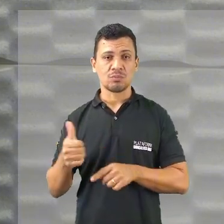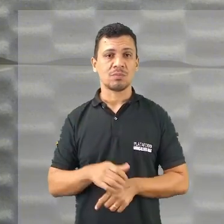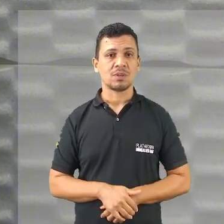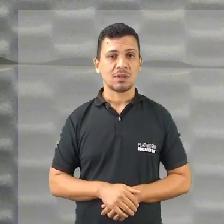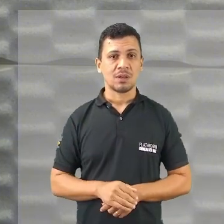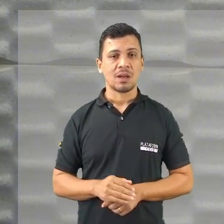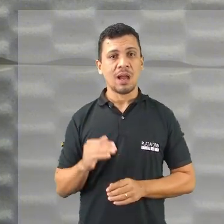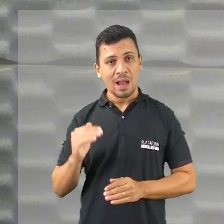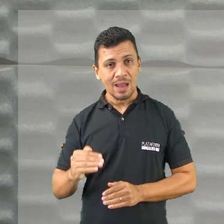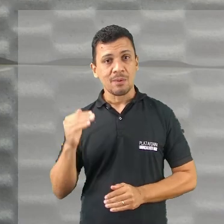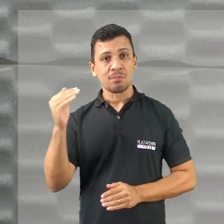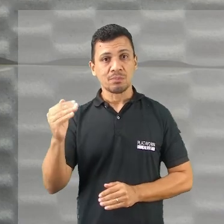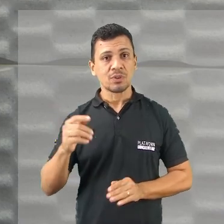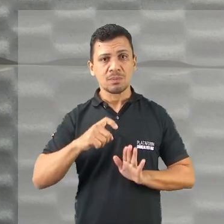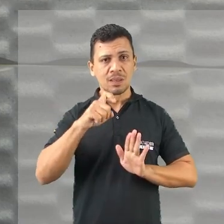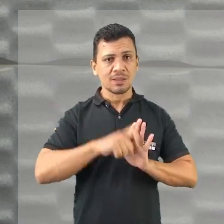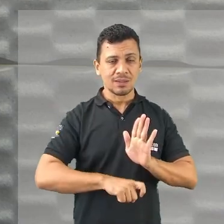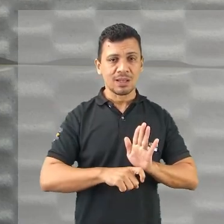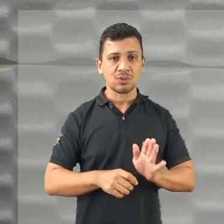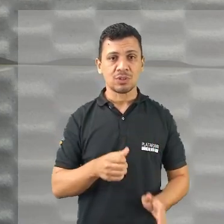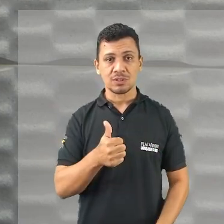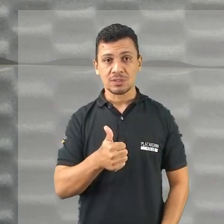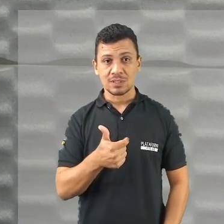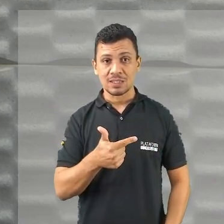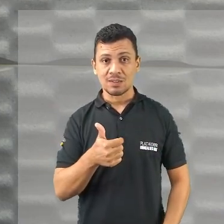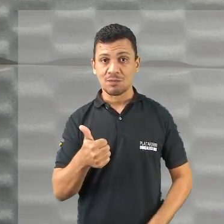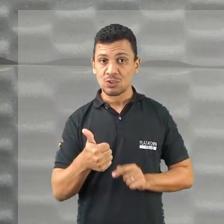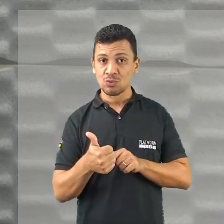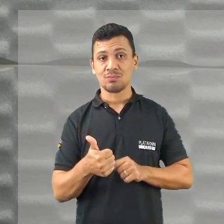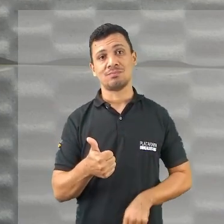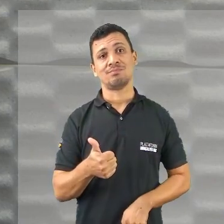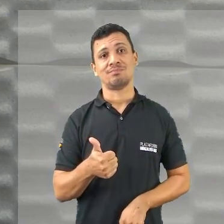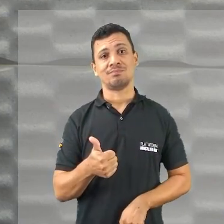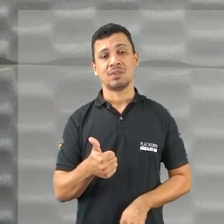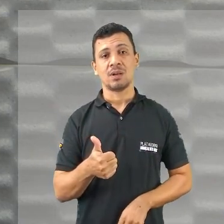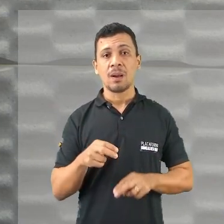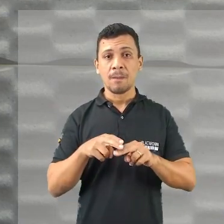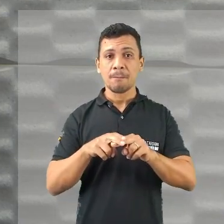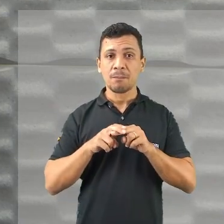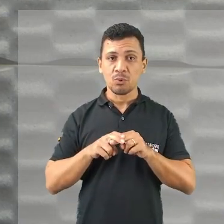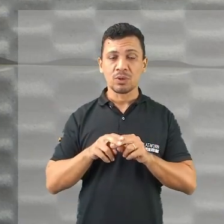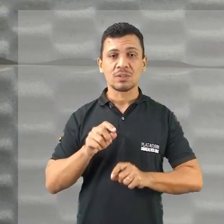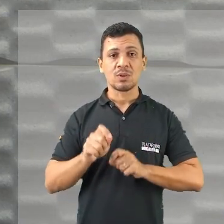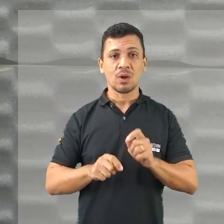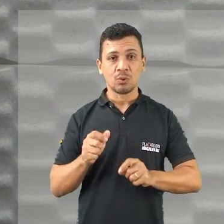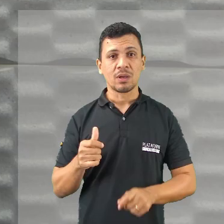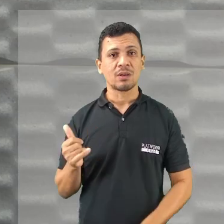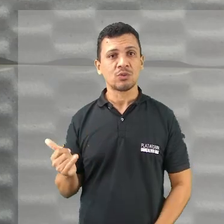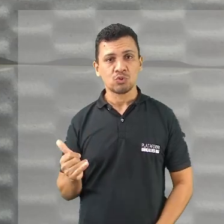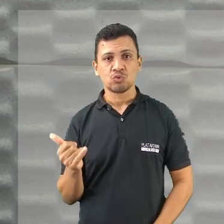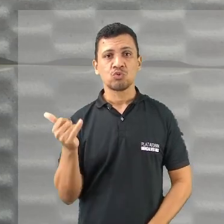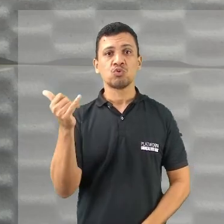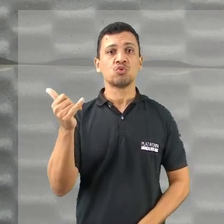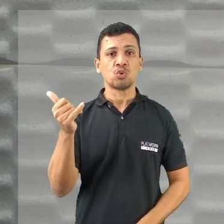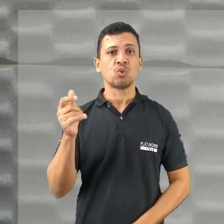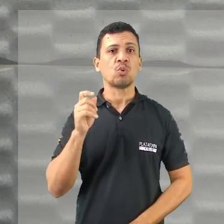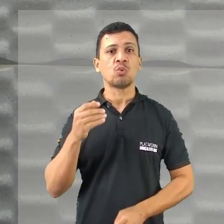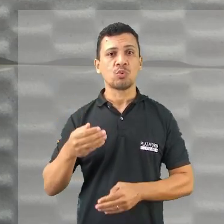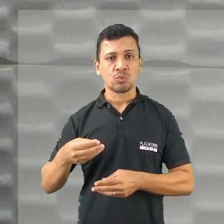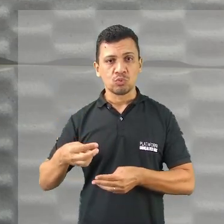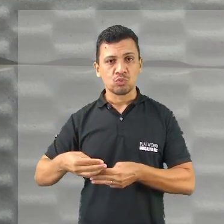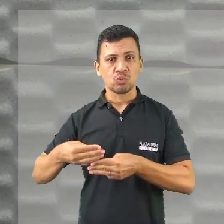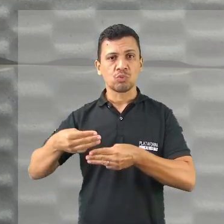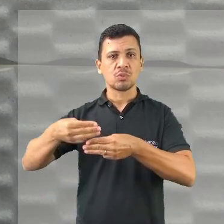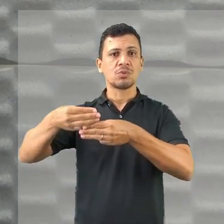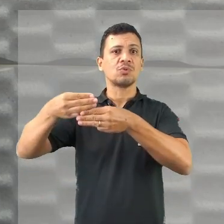próximo, a taxa é em cima de 121. Tá? Então por isso que popularmente se fala que o juro composto é um juro